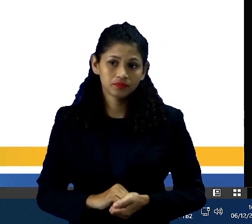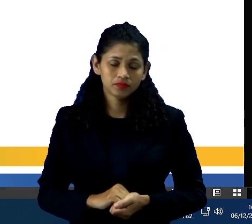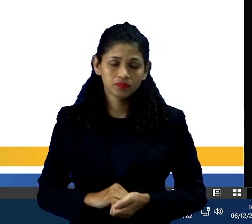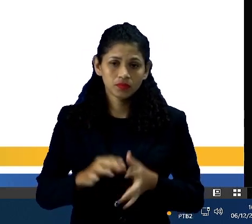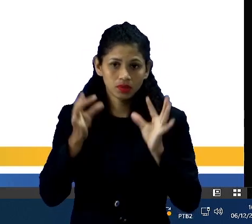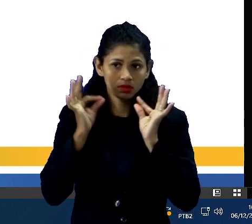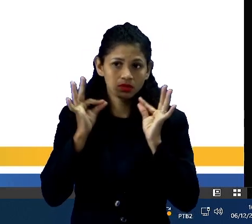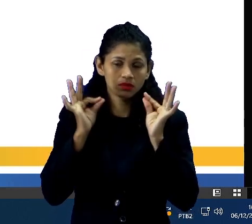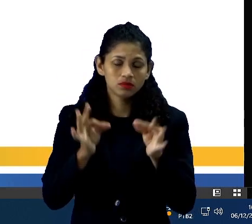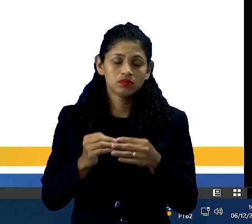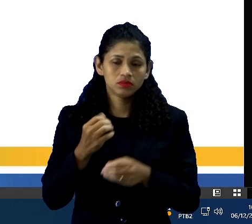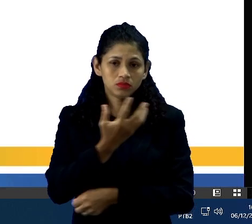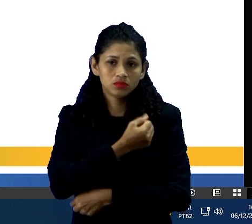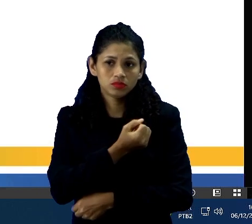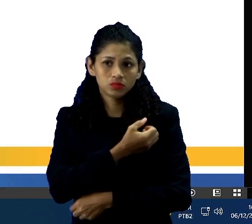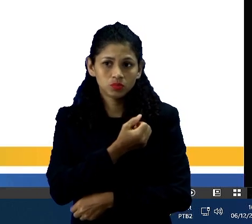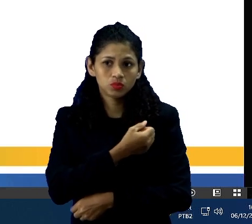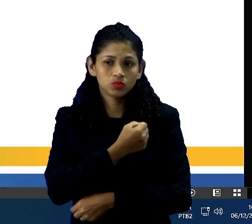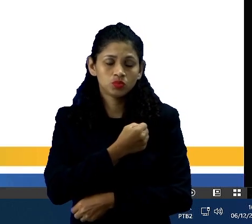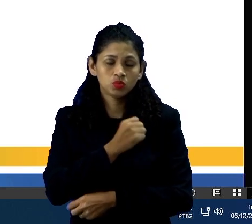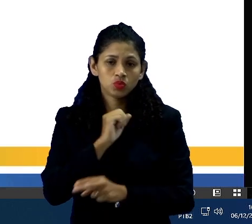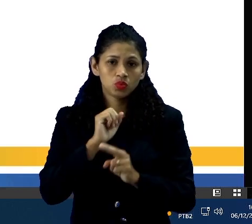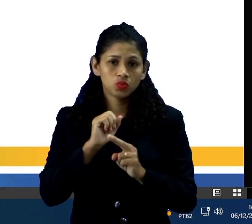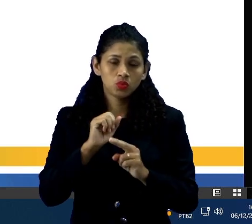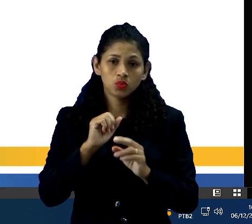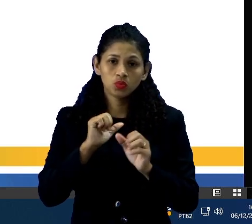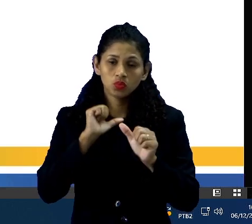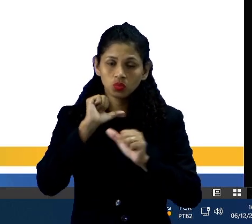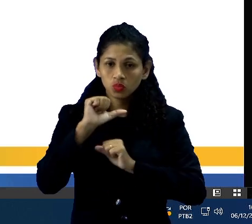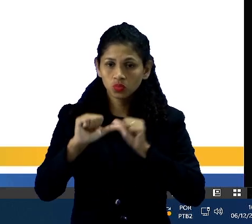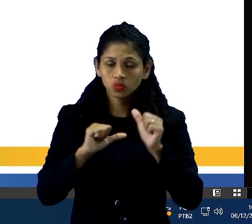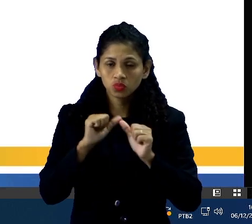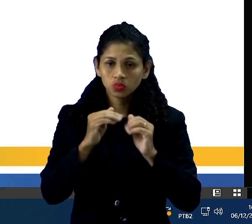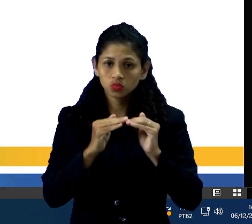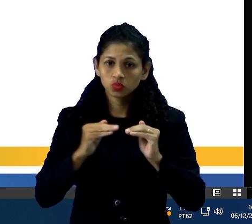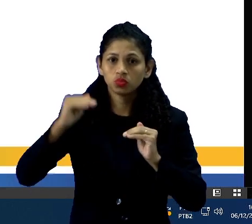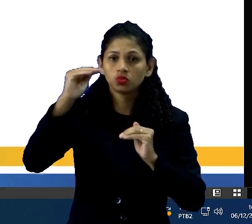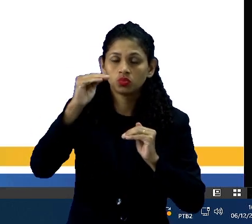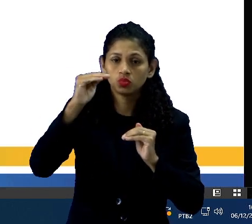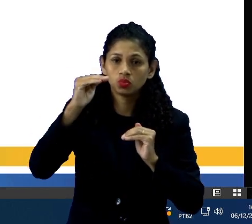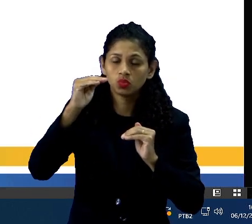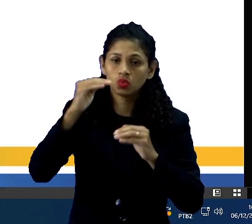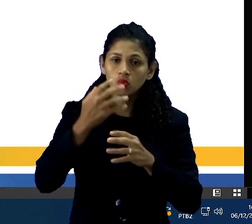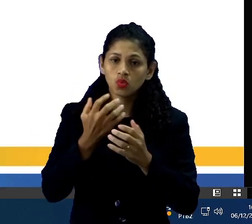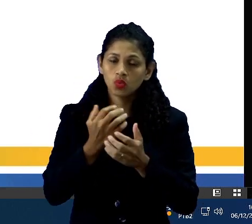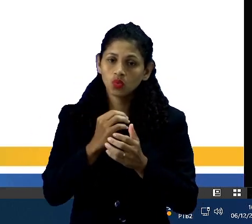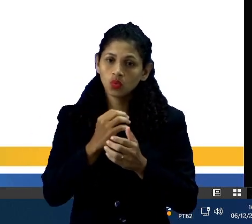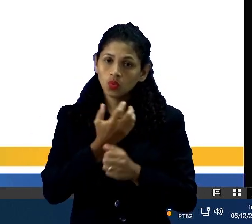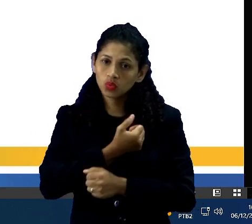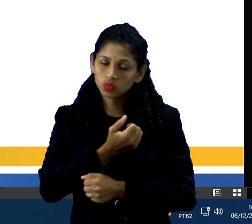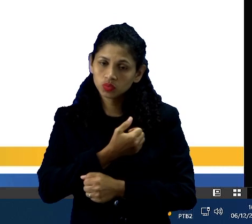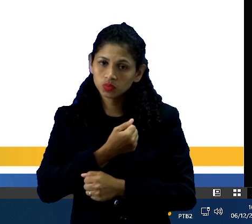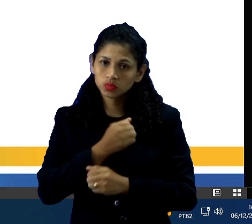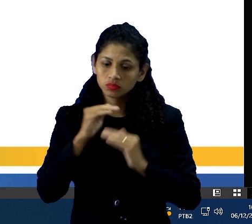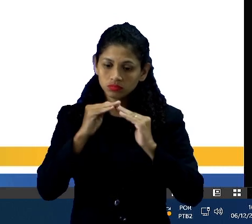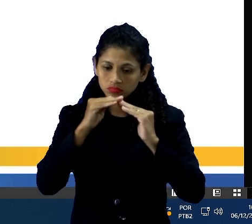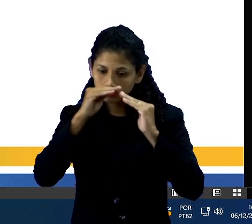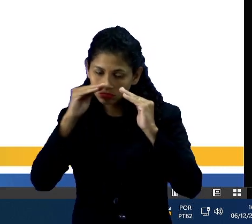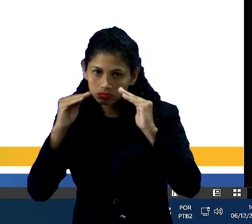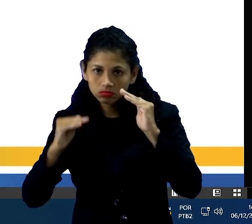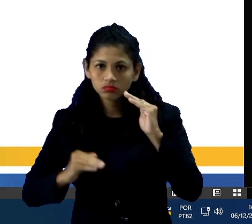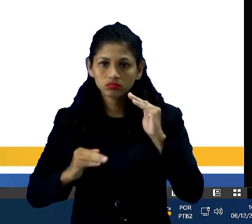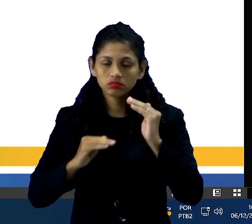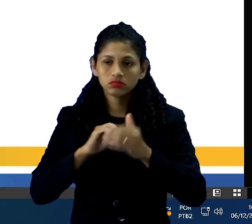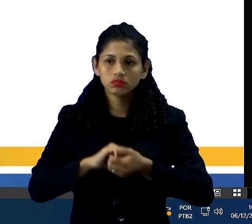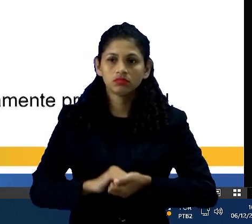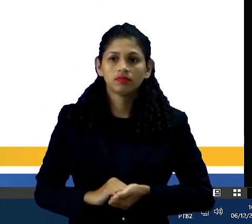Observe que quando um número de uma sequência dobra, o número da sequência correspondente reduz pela metade.